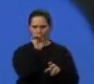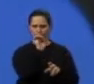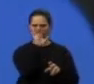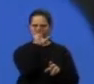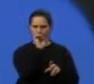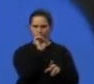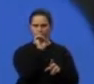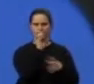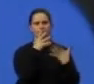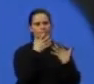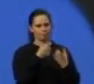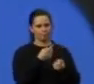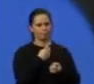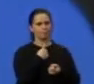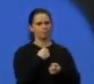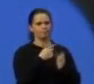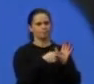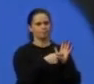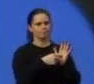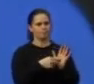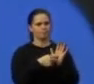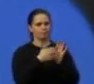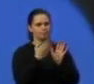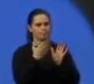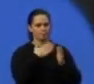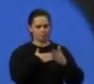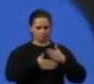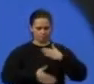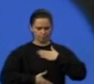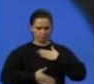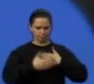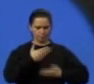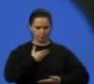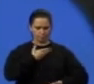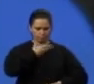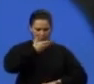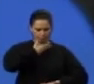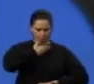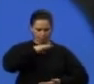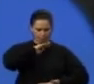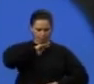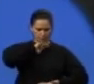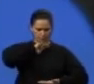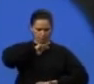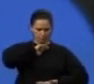nós estamos querendo elucidar que a região torácica, ela tem aí